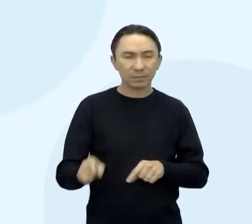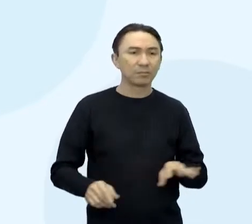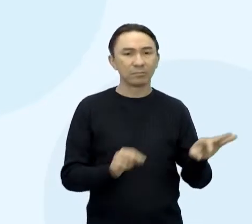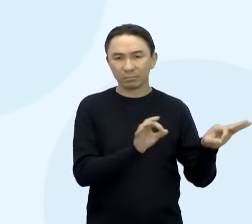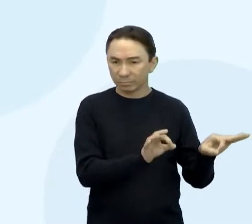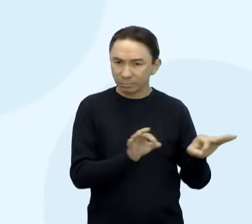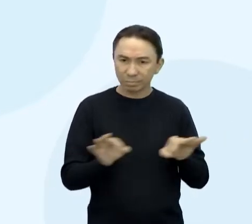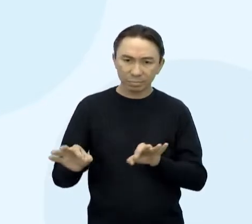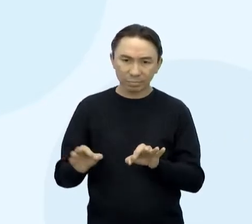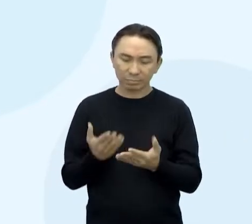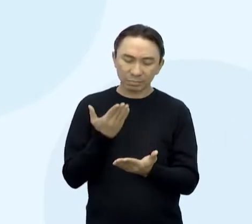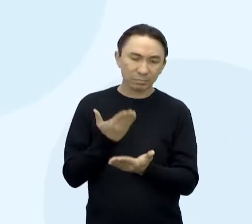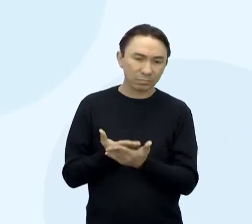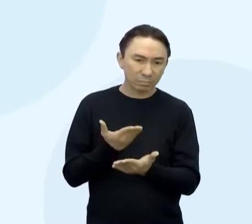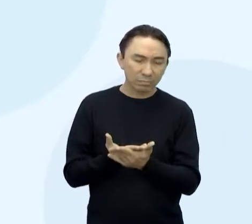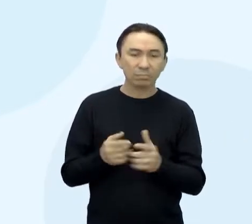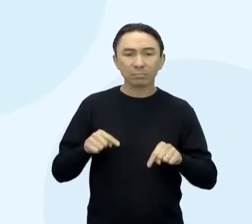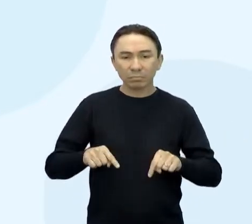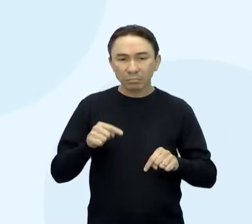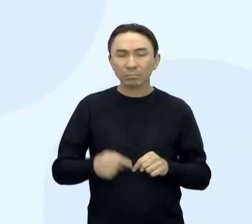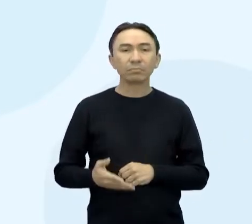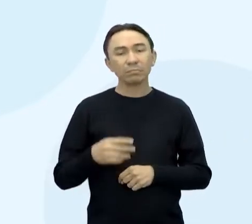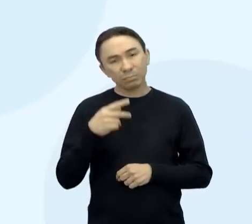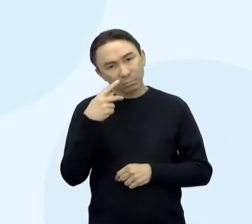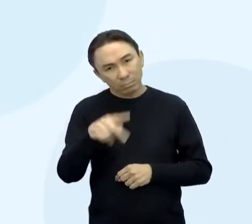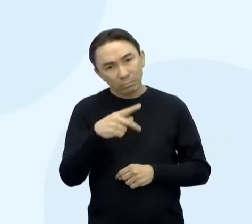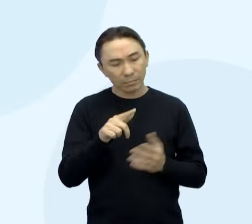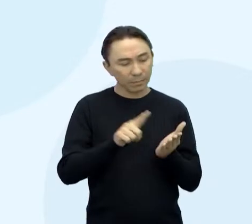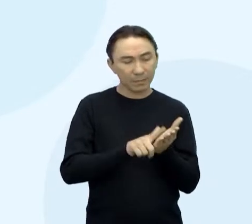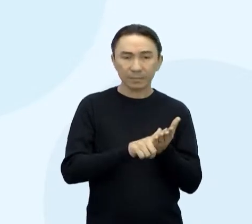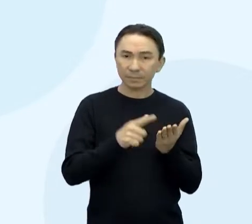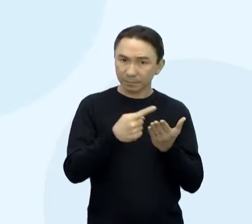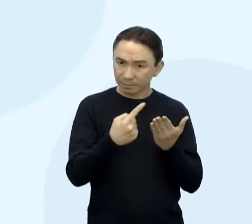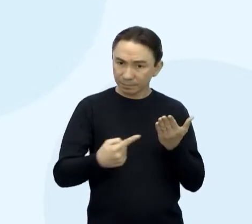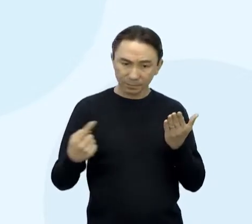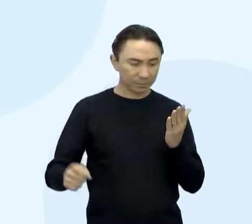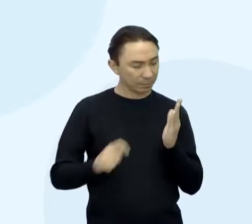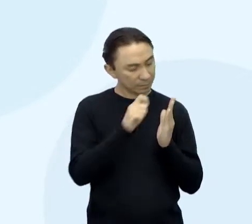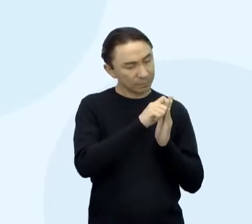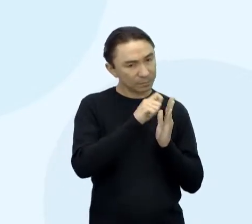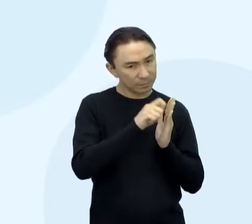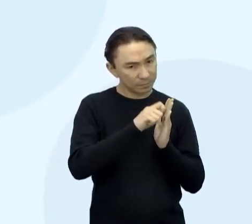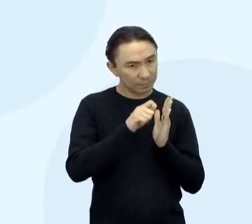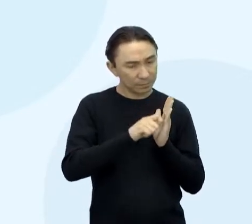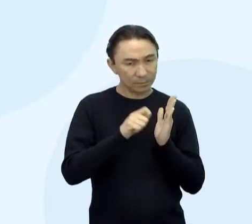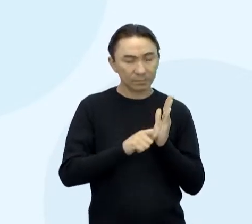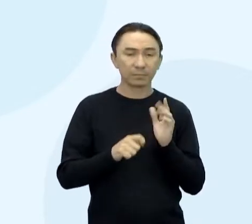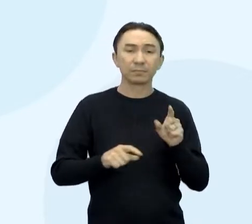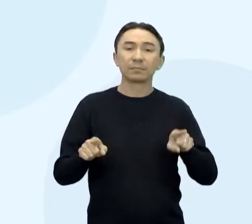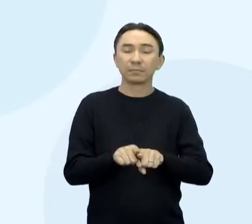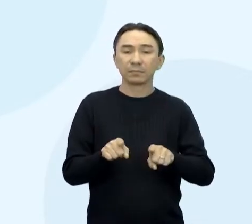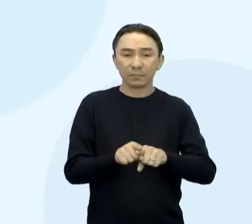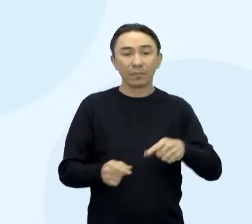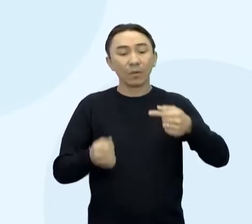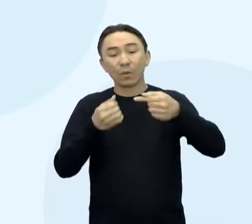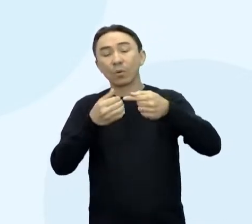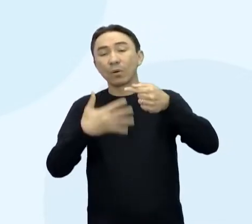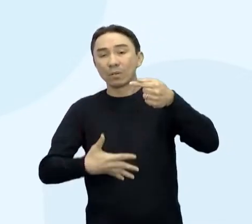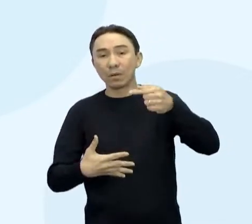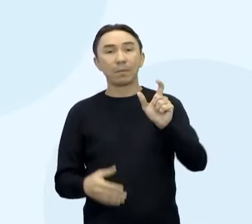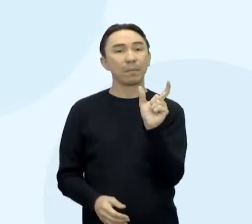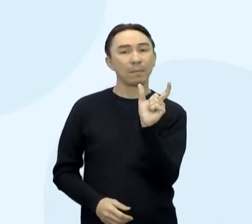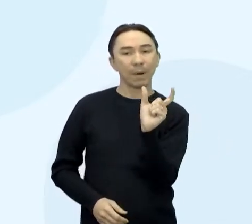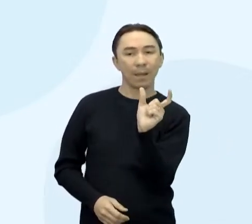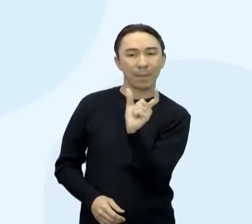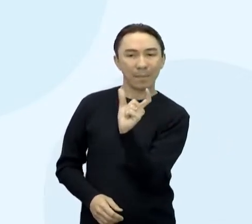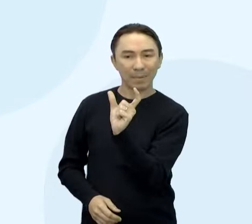do componente, que é fazendo as anotações em seu diário de bordo, elaborar um glossário. A gente vai dar algumas dicas aqui, que inclusive são